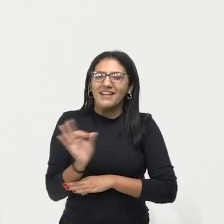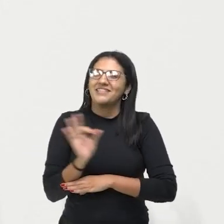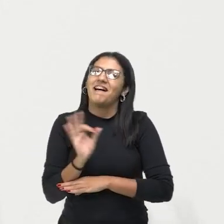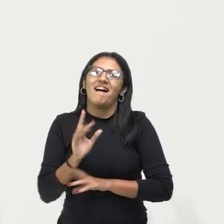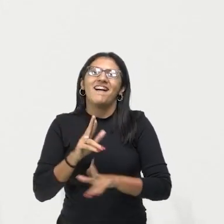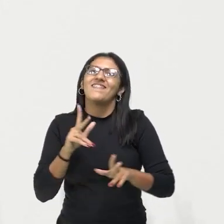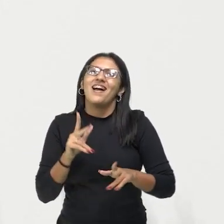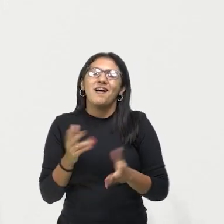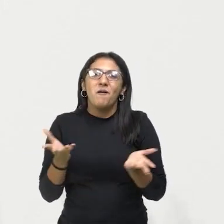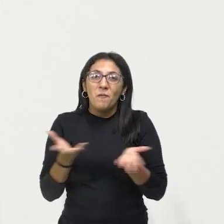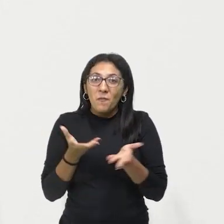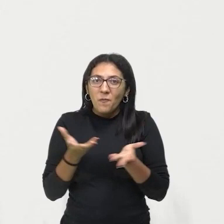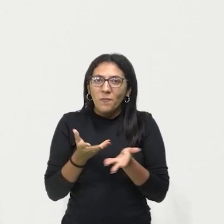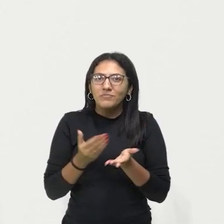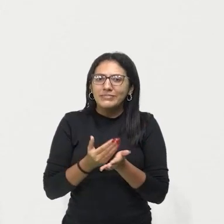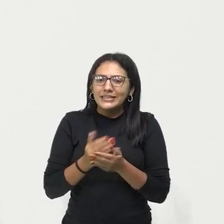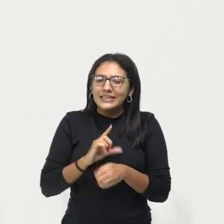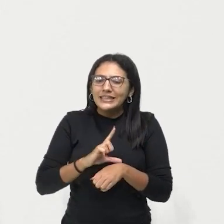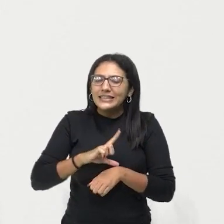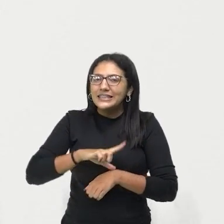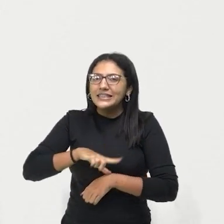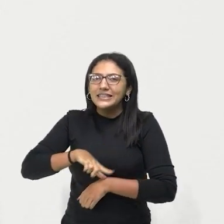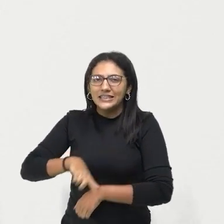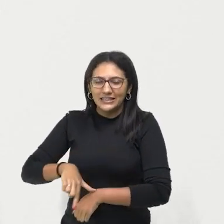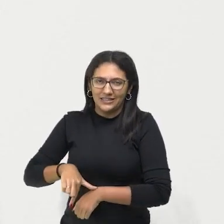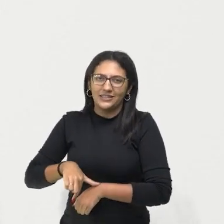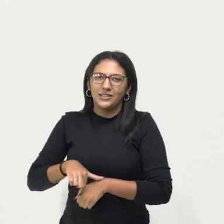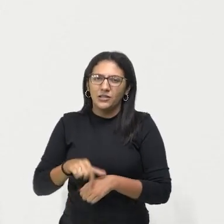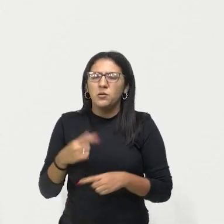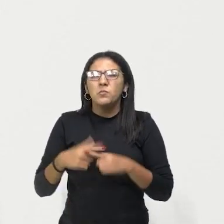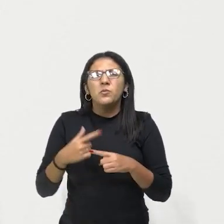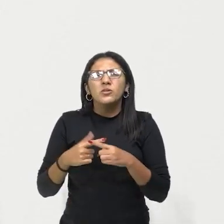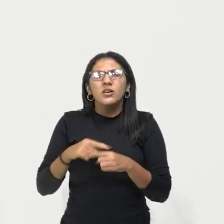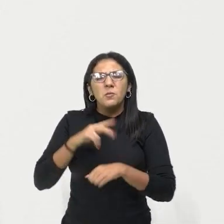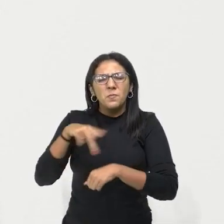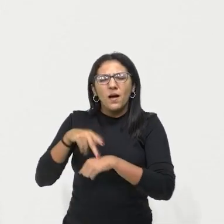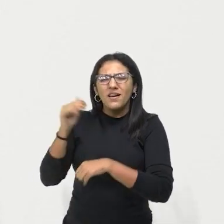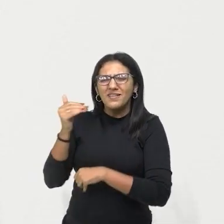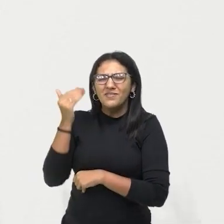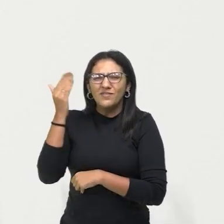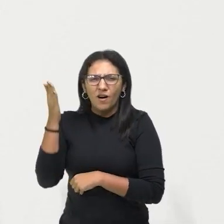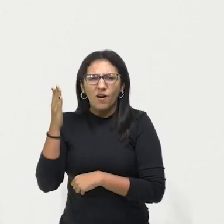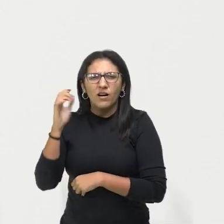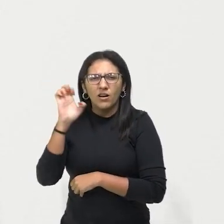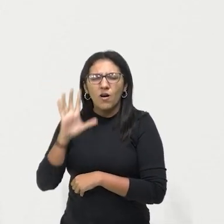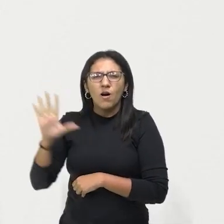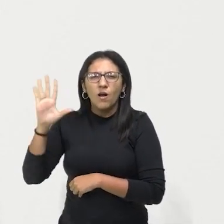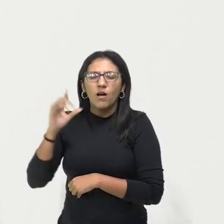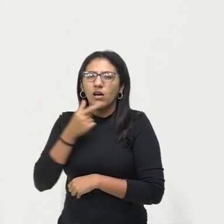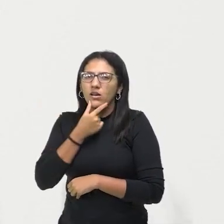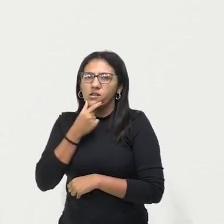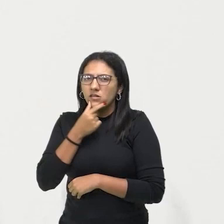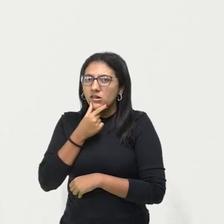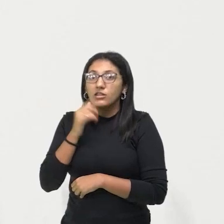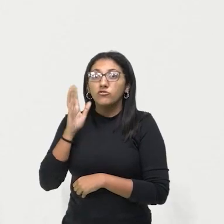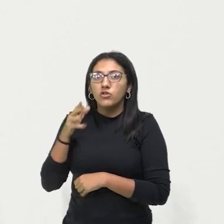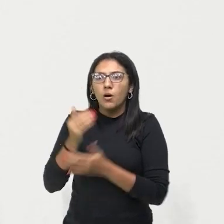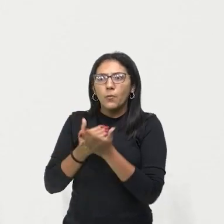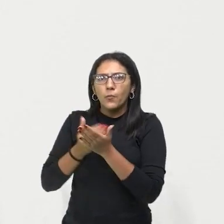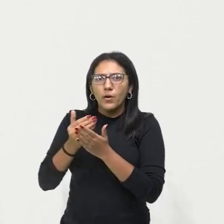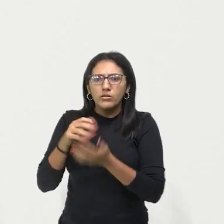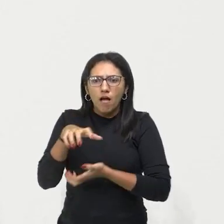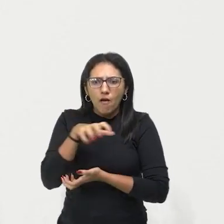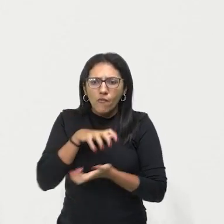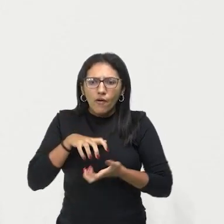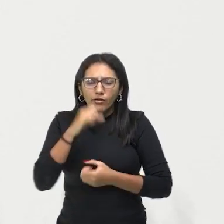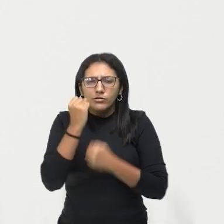em relação ao resto do mundo. Por quê? Lá na Inglaterra acontecia a primeira Revolução Industrial